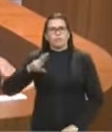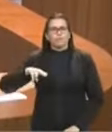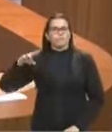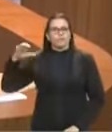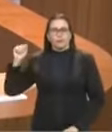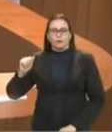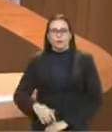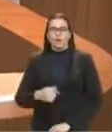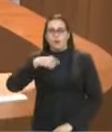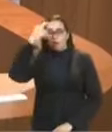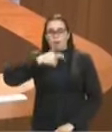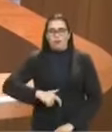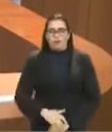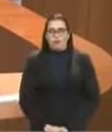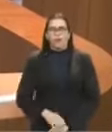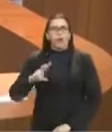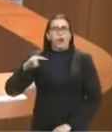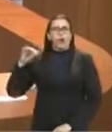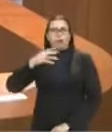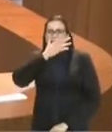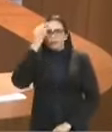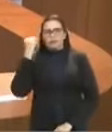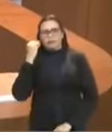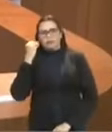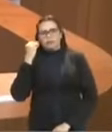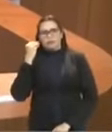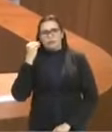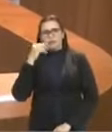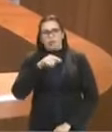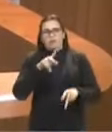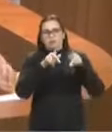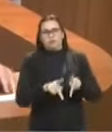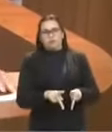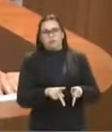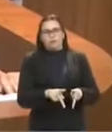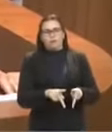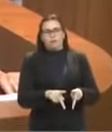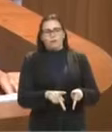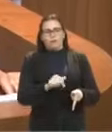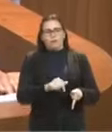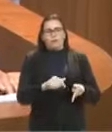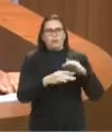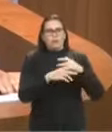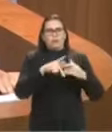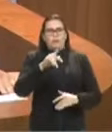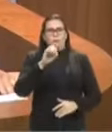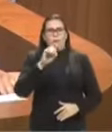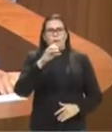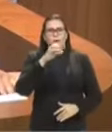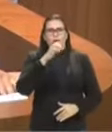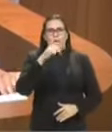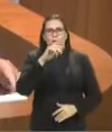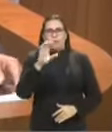Lodo, deputado Roberto Costa, vai se esquivar de dar a mão amiga, ajudar ali o povo da cidade de Poção de Pedras.